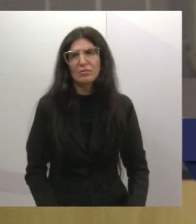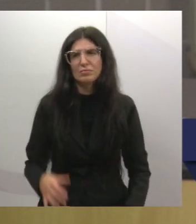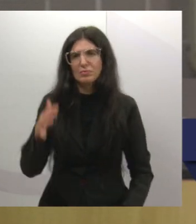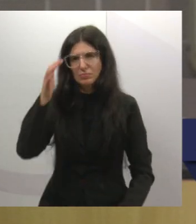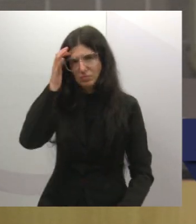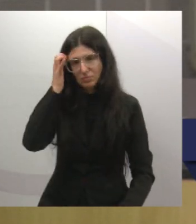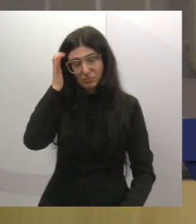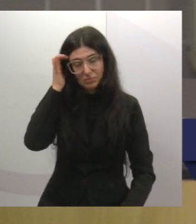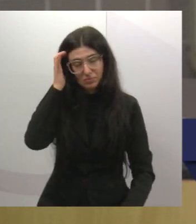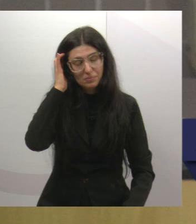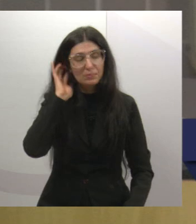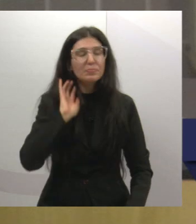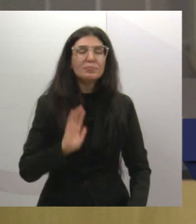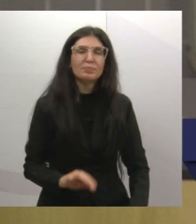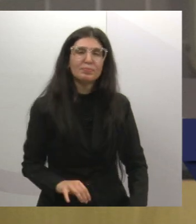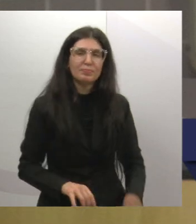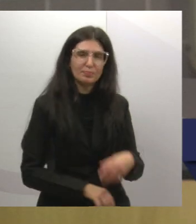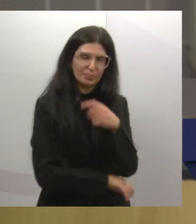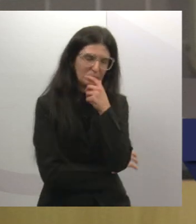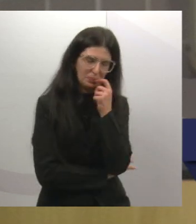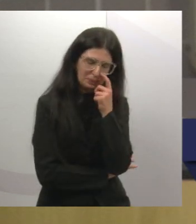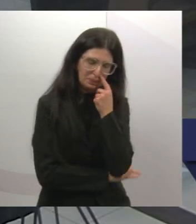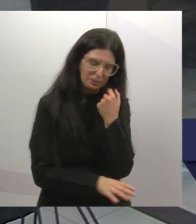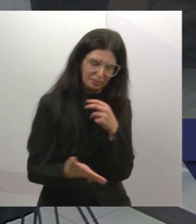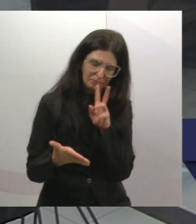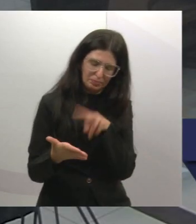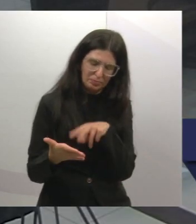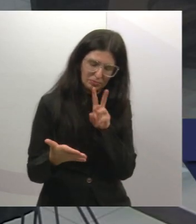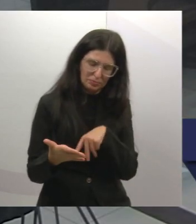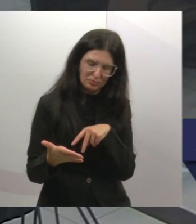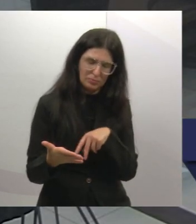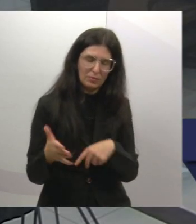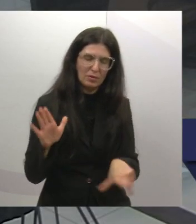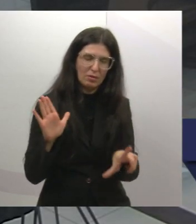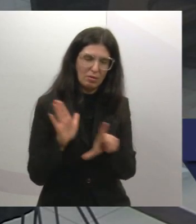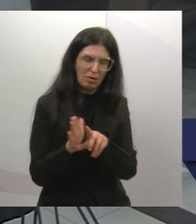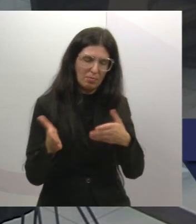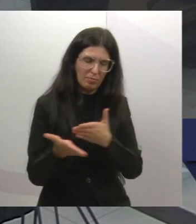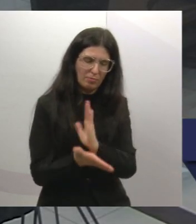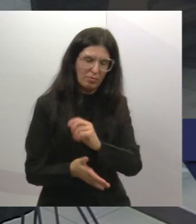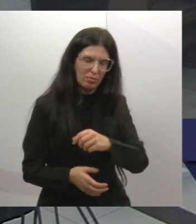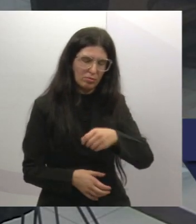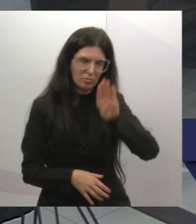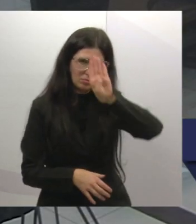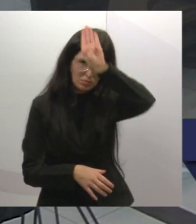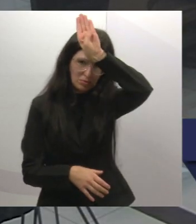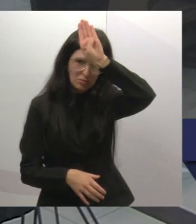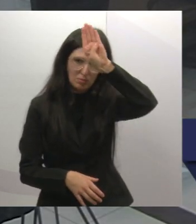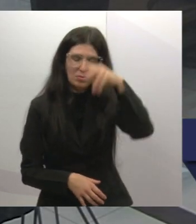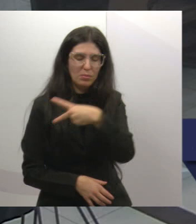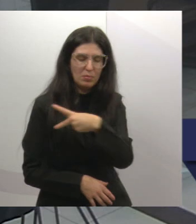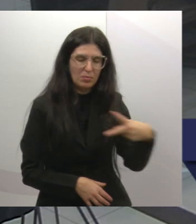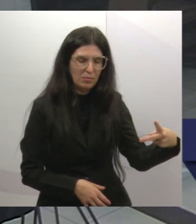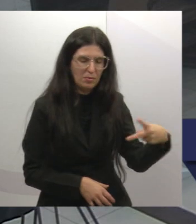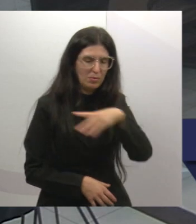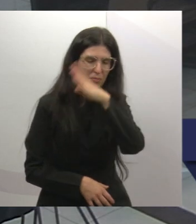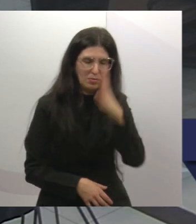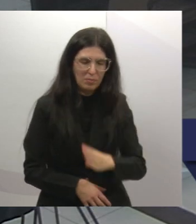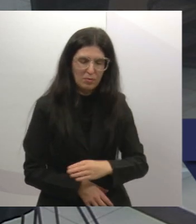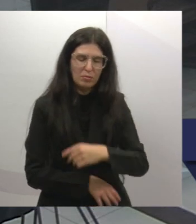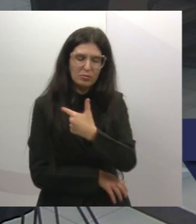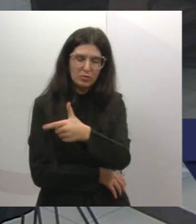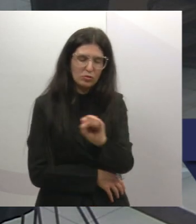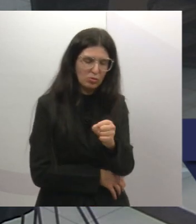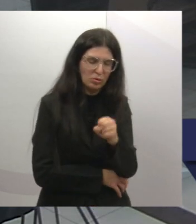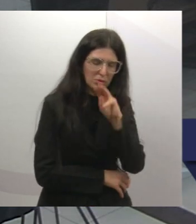Não. Eu estive lendo a lei aprovada pelo presidente da República, né? São 28 milhões aproximadamente, que serão